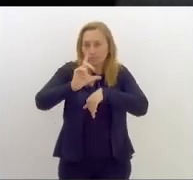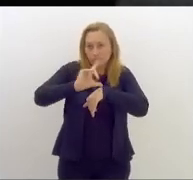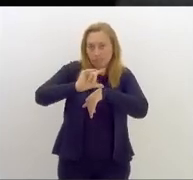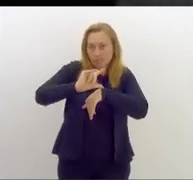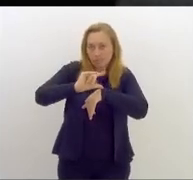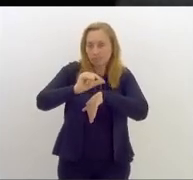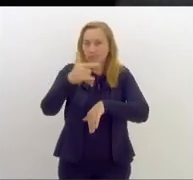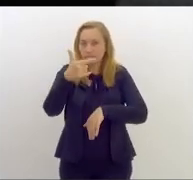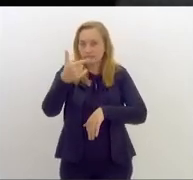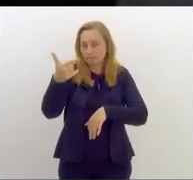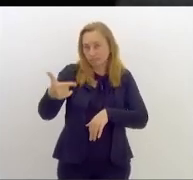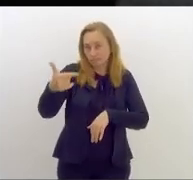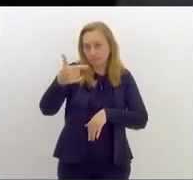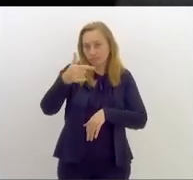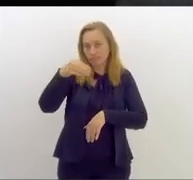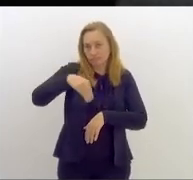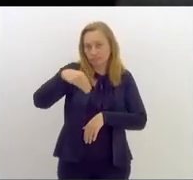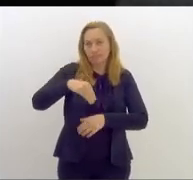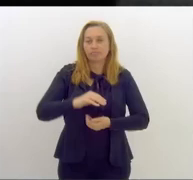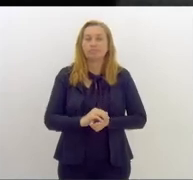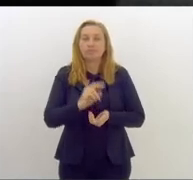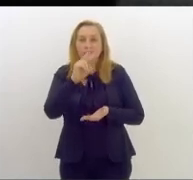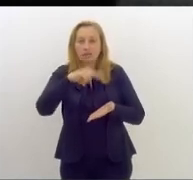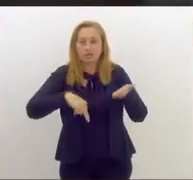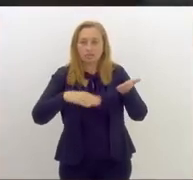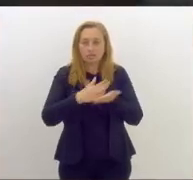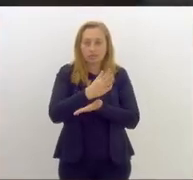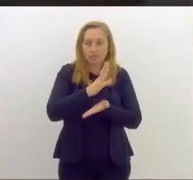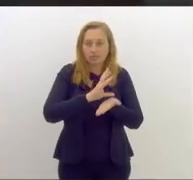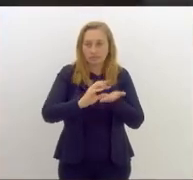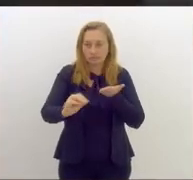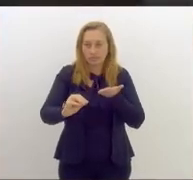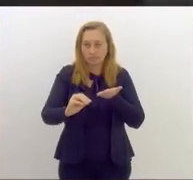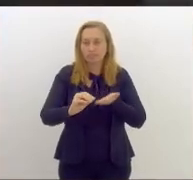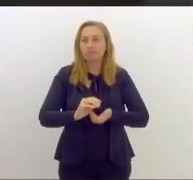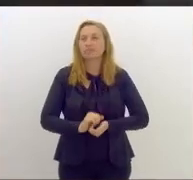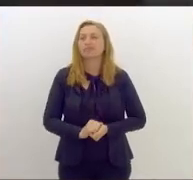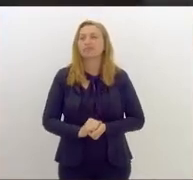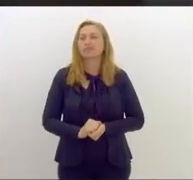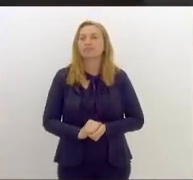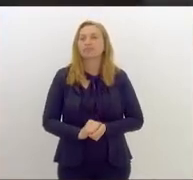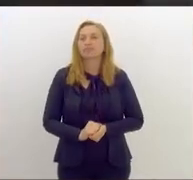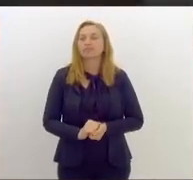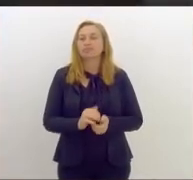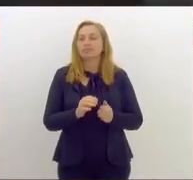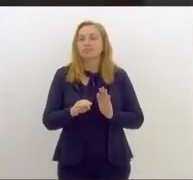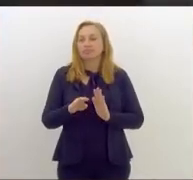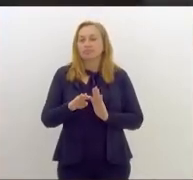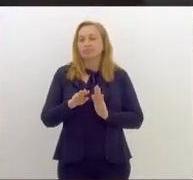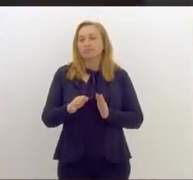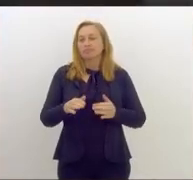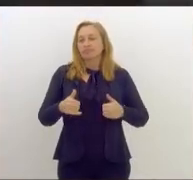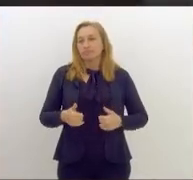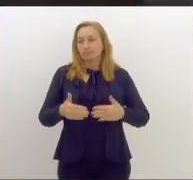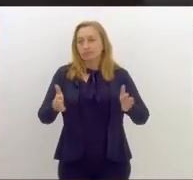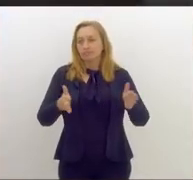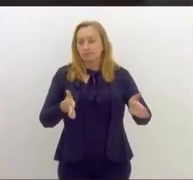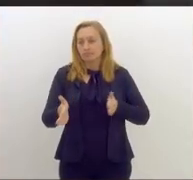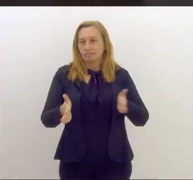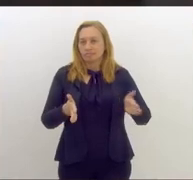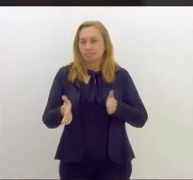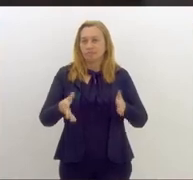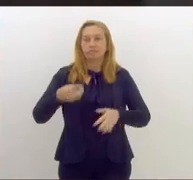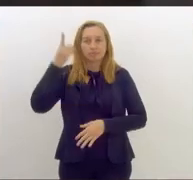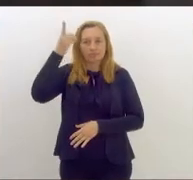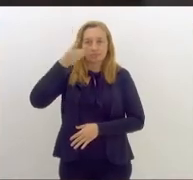e 22 Minutos lida e aprovada ata passa-se agora o expediente Inicial primeiro orador inscrito